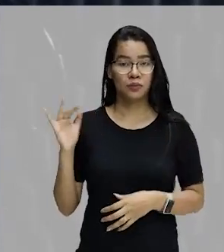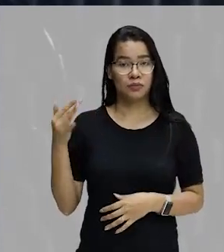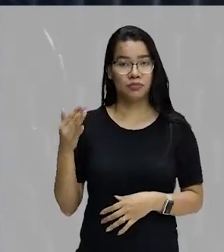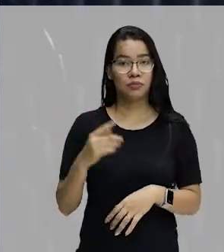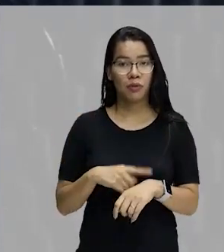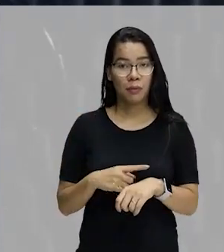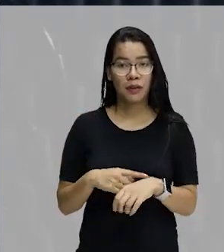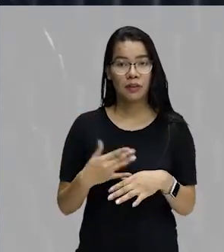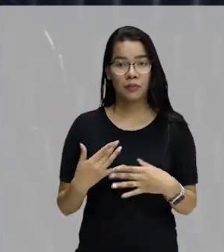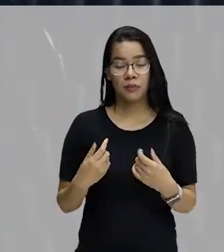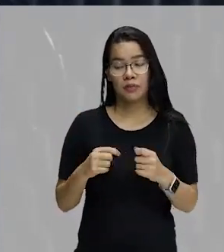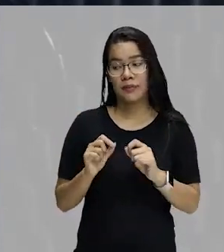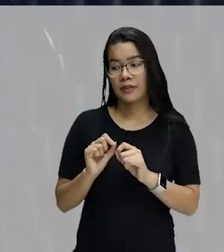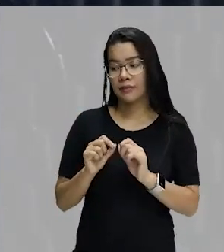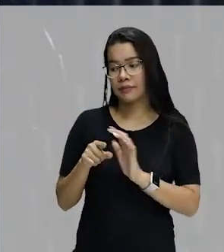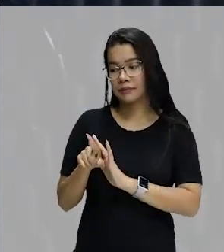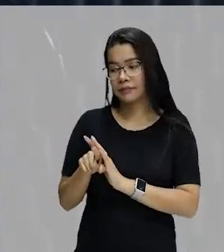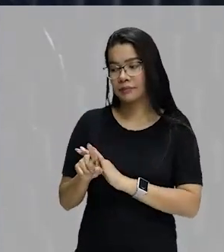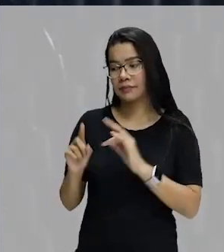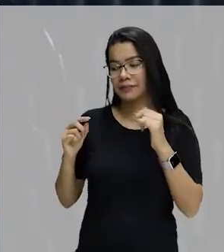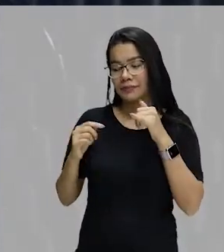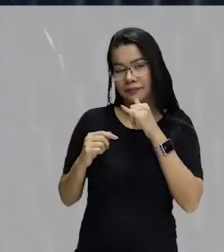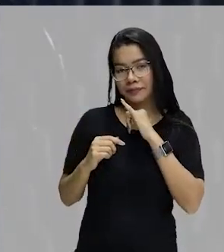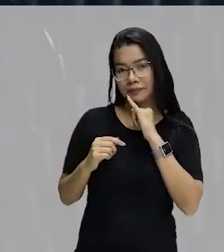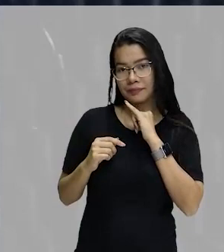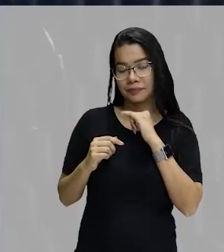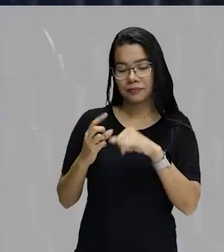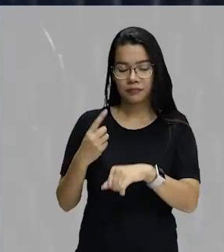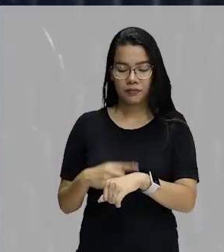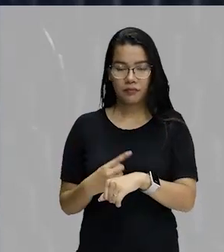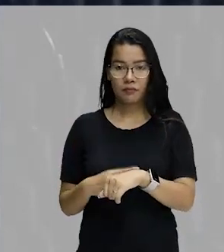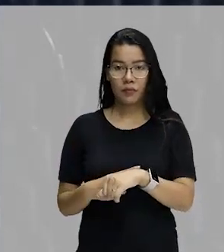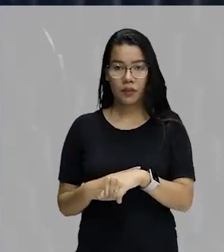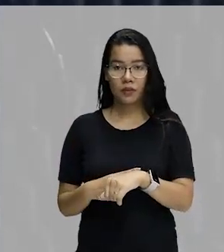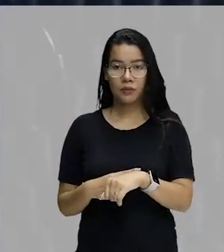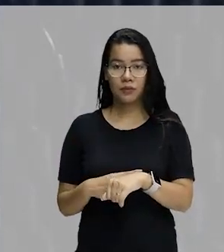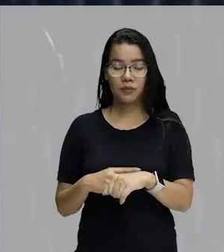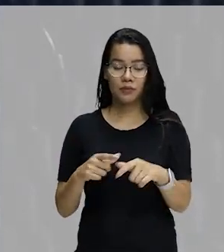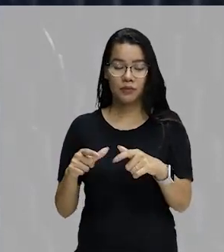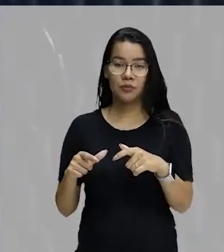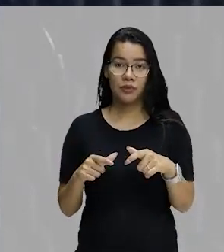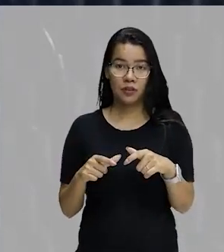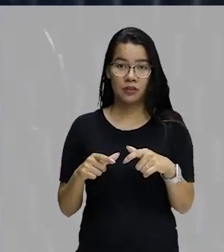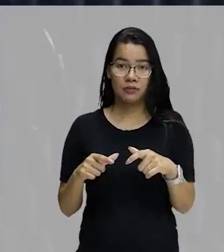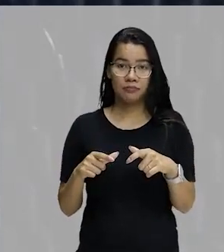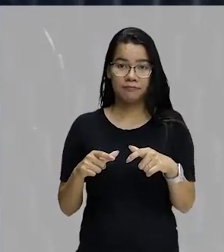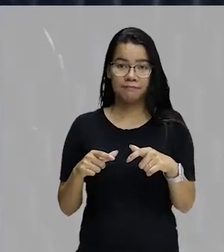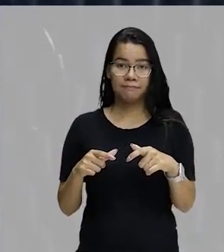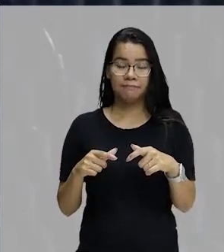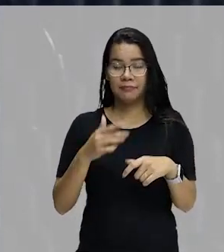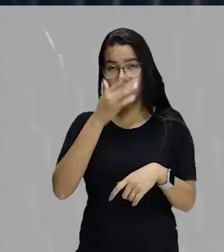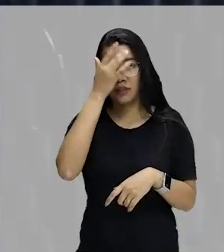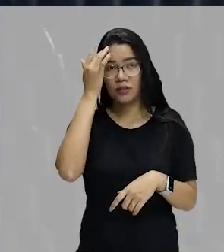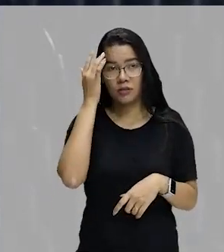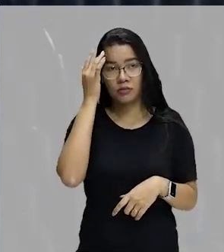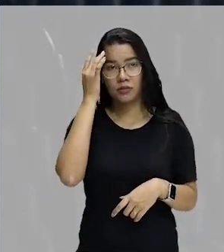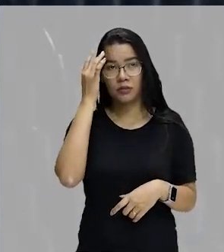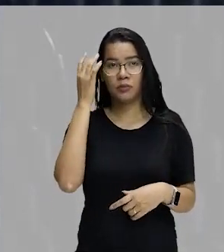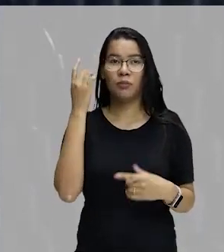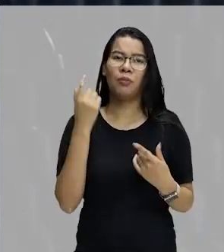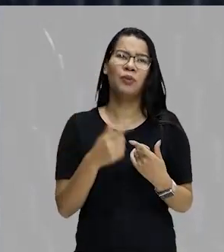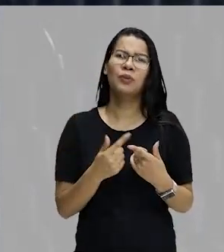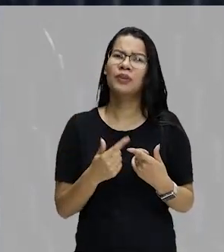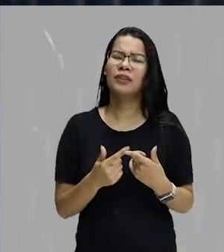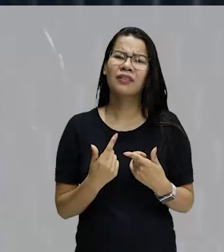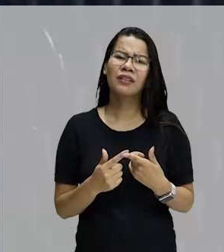posso fazer perguntas, por exemplo, sobre tempo, sobre lugar, sobre pessoa, sobre uma razão ou